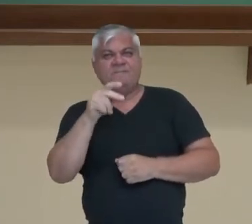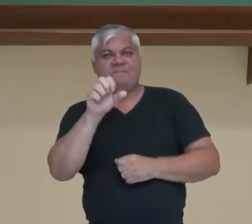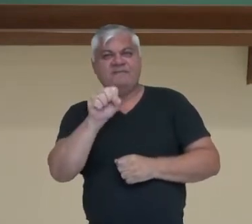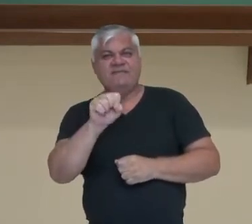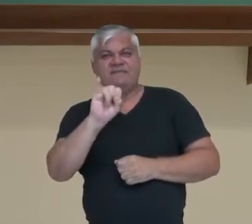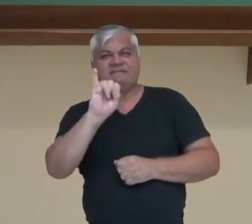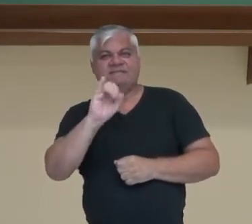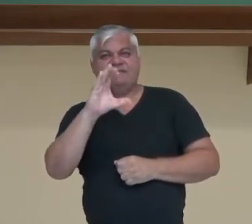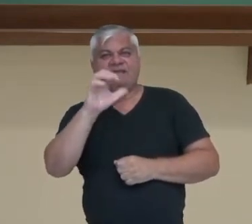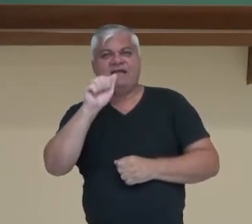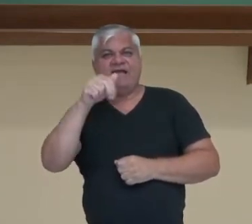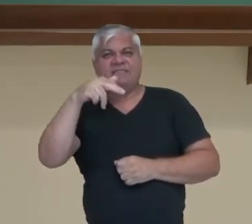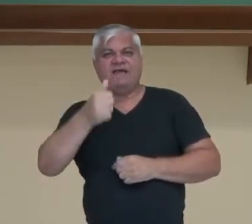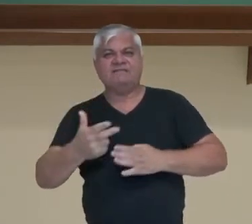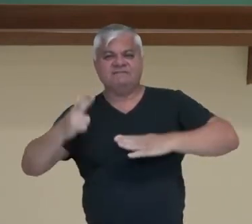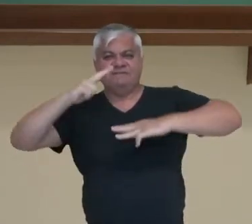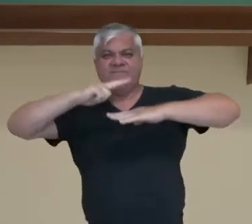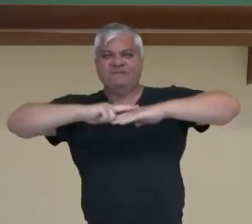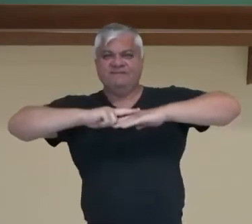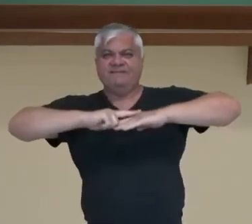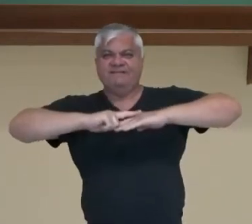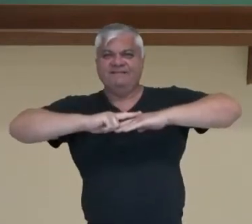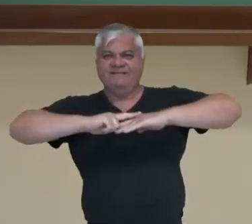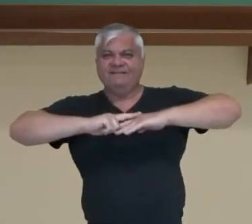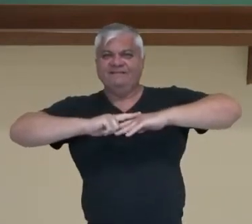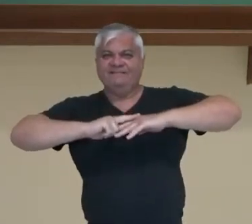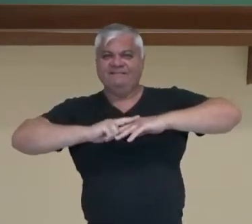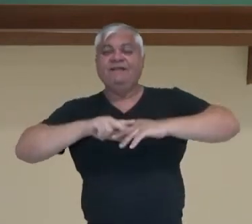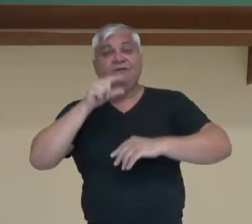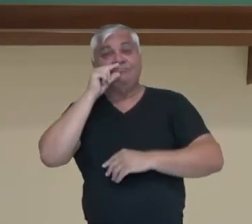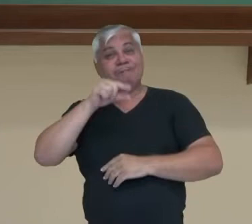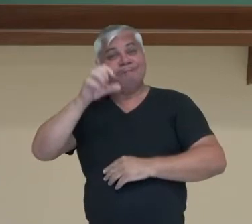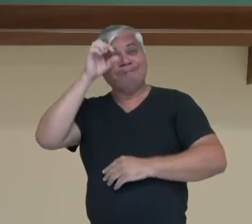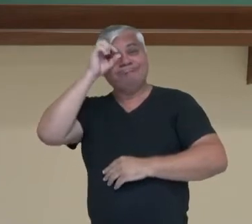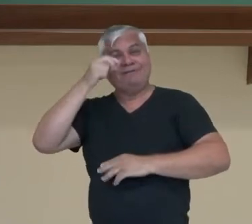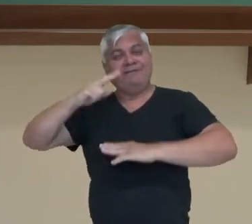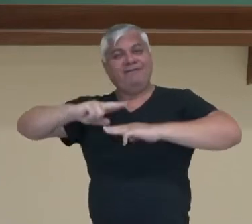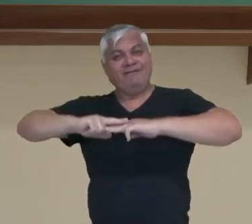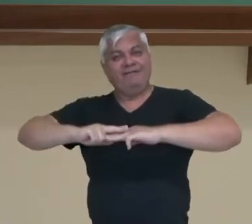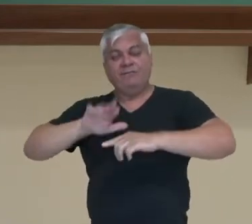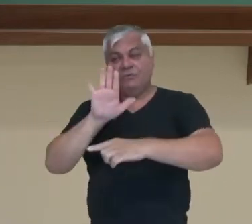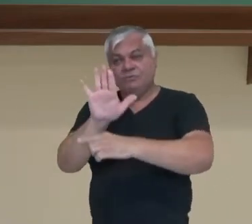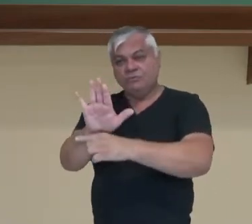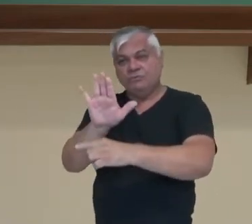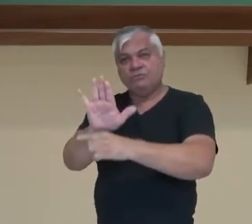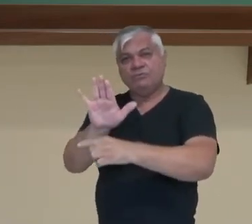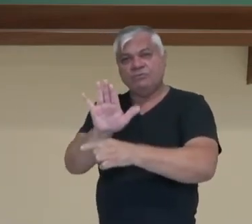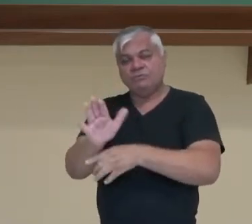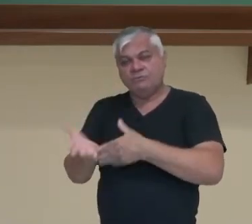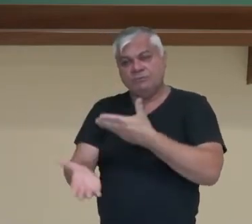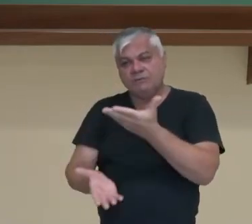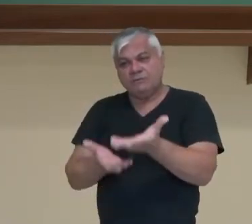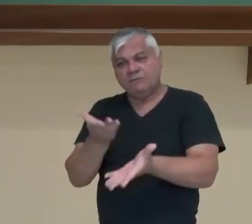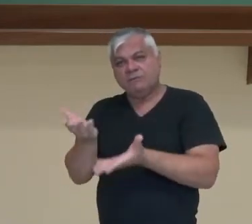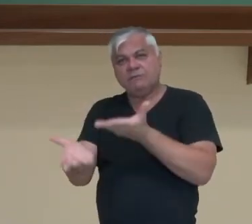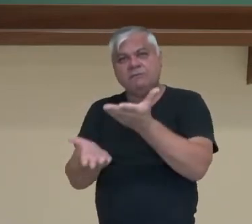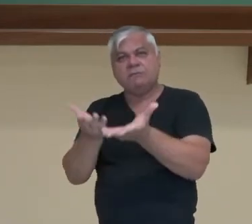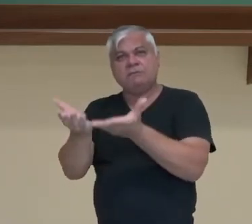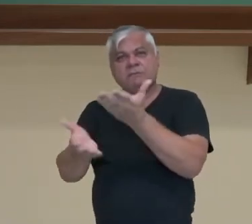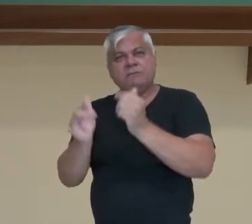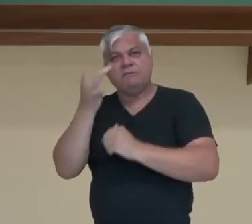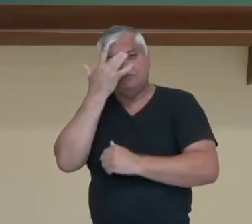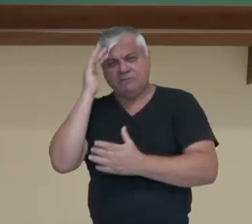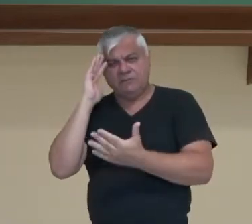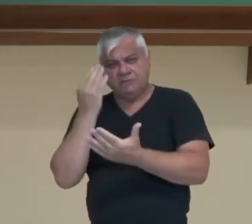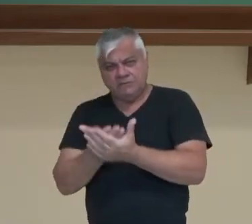que é o complexo de Édipo. A partir dali, ele criou uma teoria para poder ajudar no tratamento das pessoas e tudo mais. Acredita